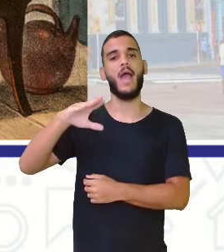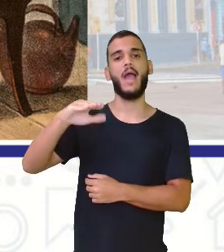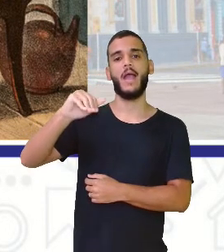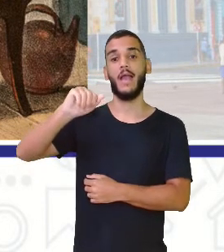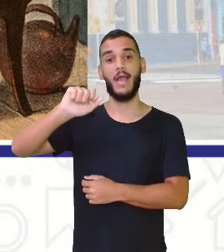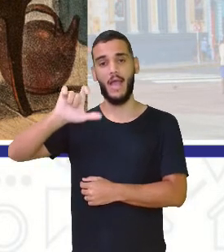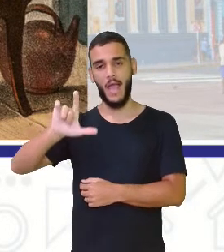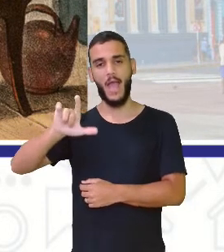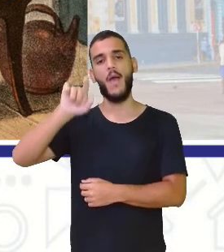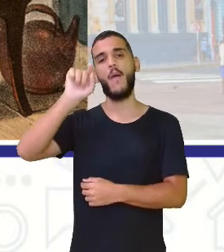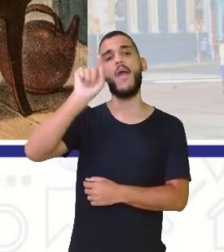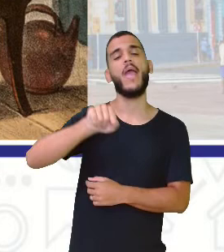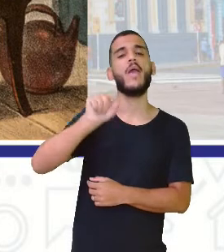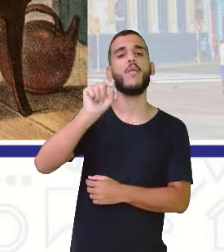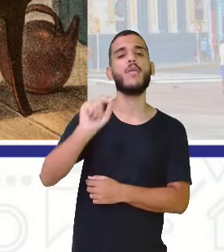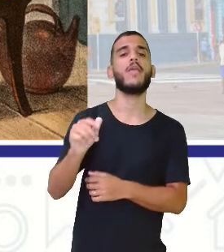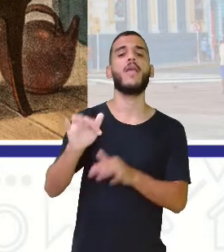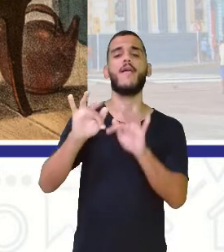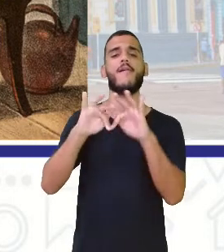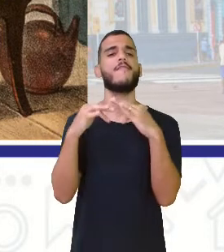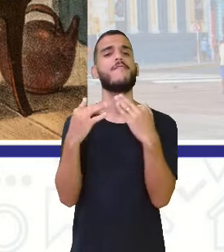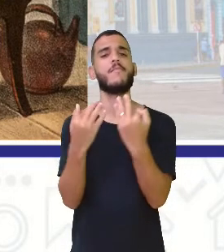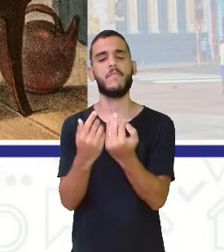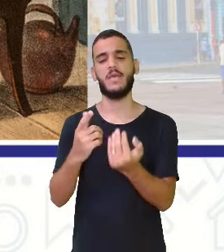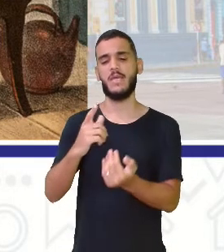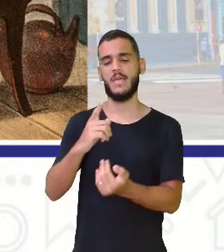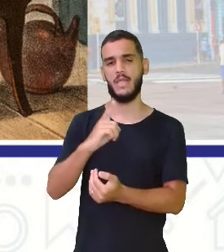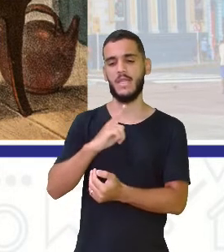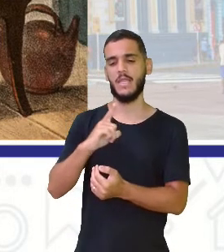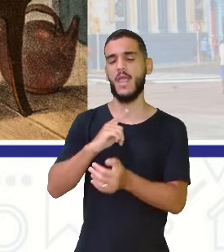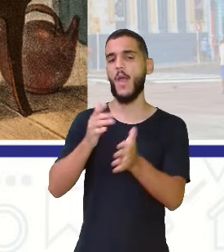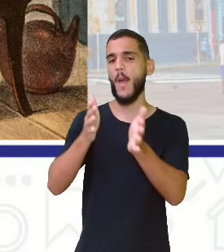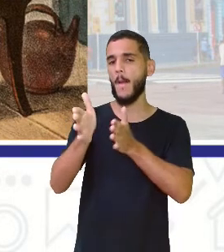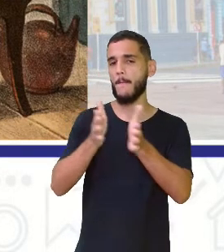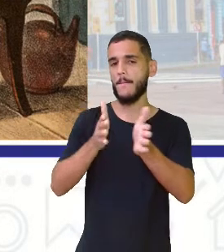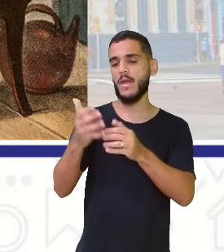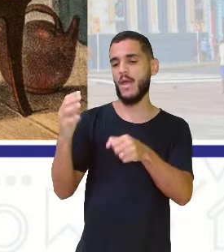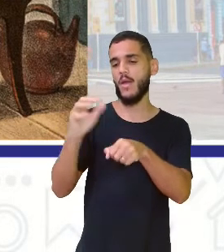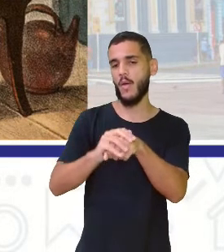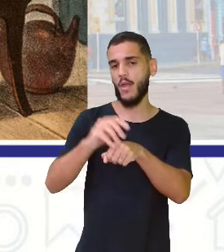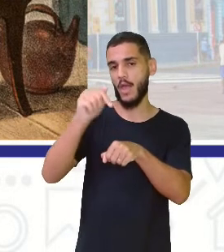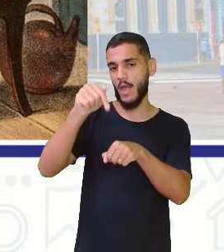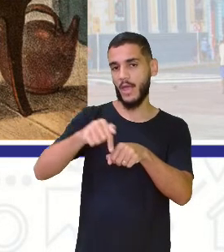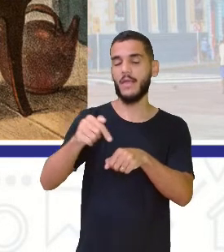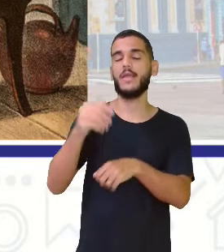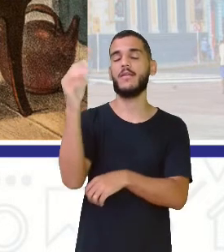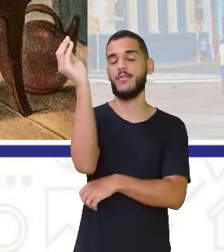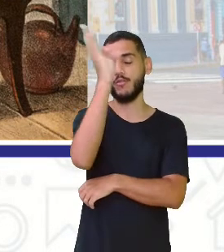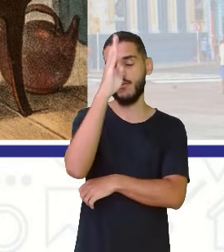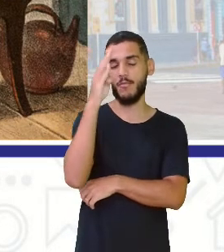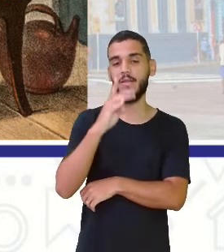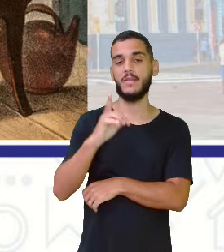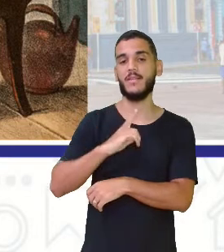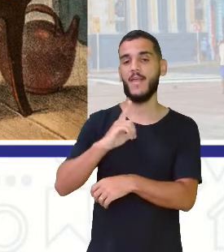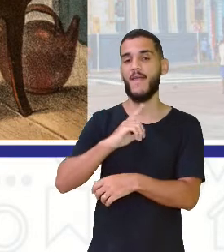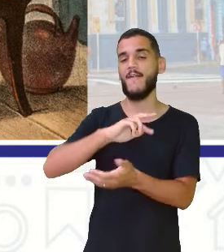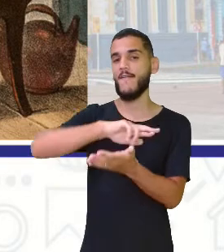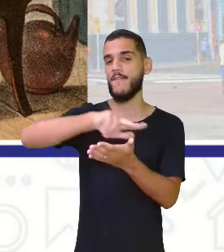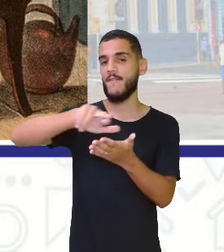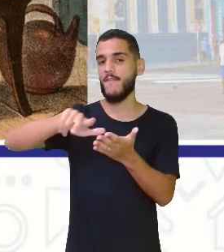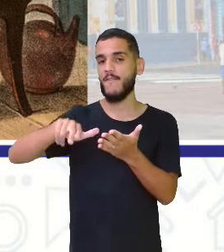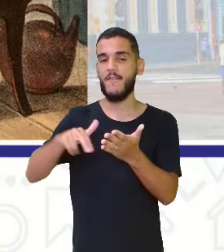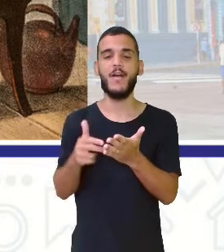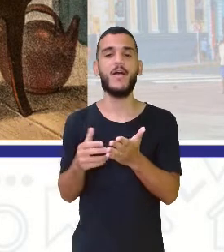do período colonial brasileiro, e cercado ali dos funcionários que na realidade eram seus